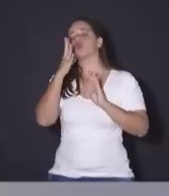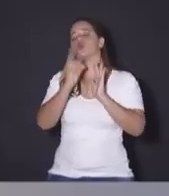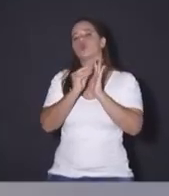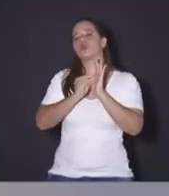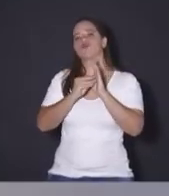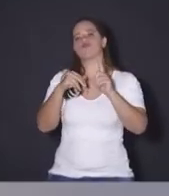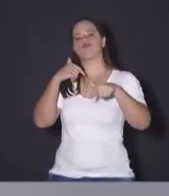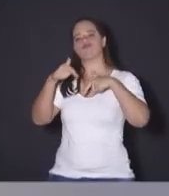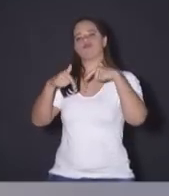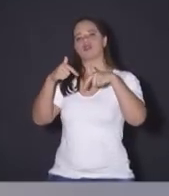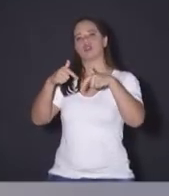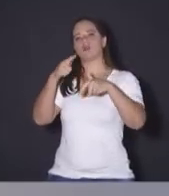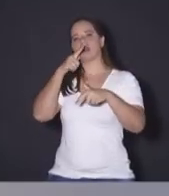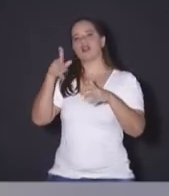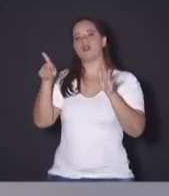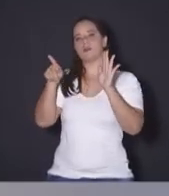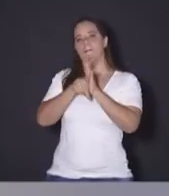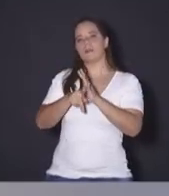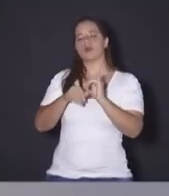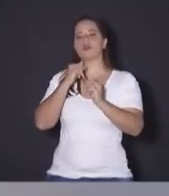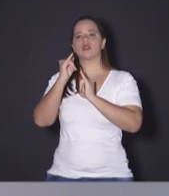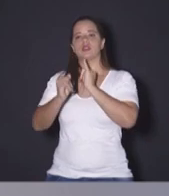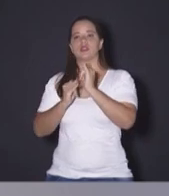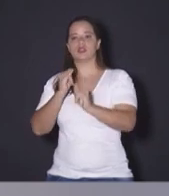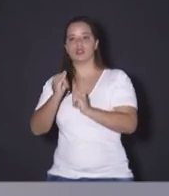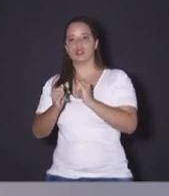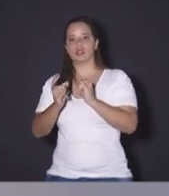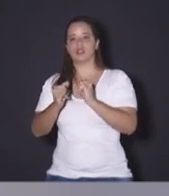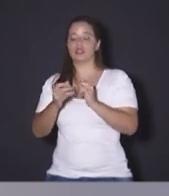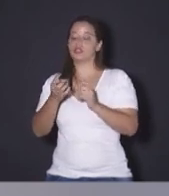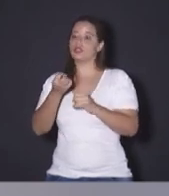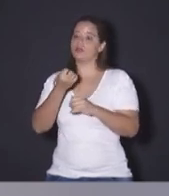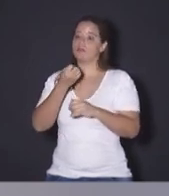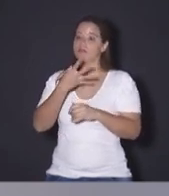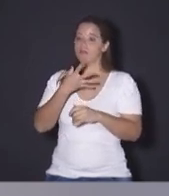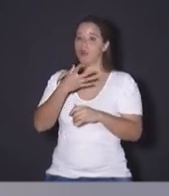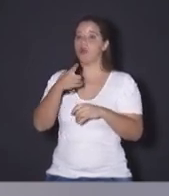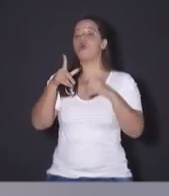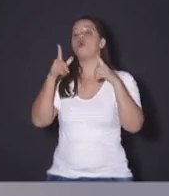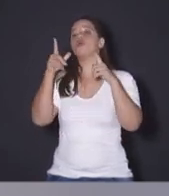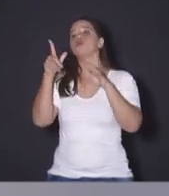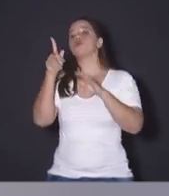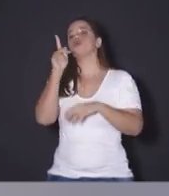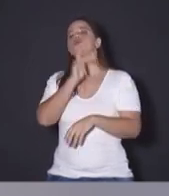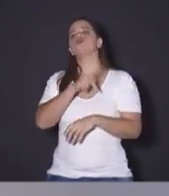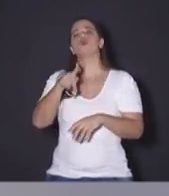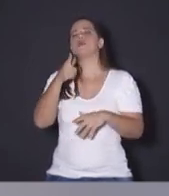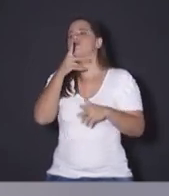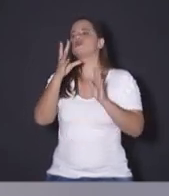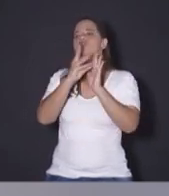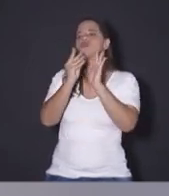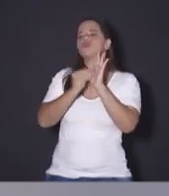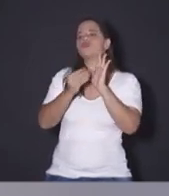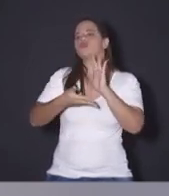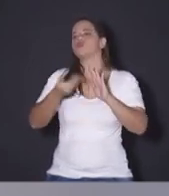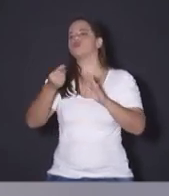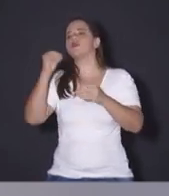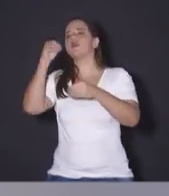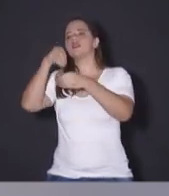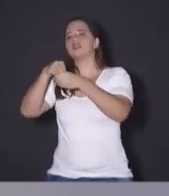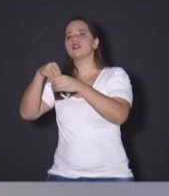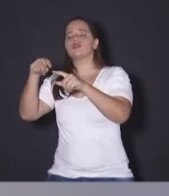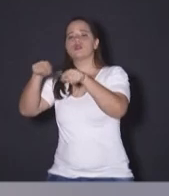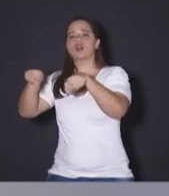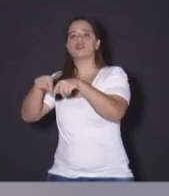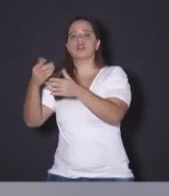através da internet e bom de onde os professores tiram esses conteúdos para aplicar dentro da sala de